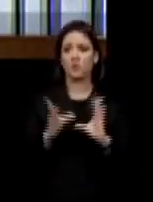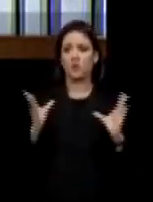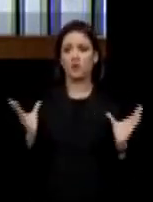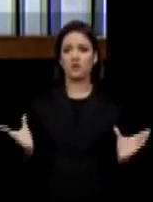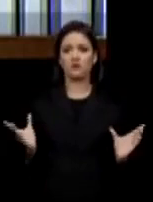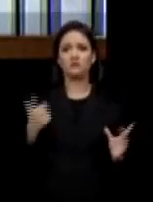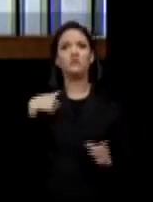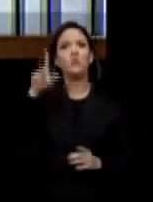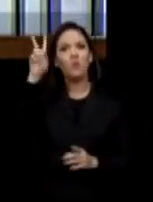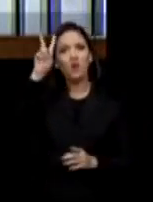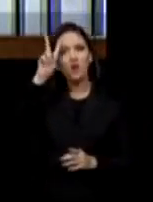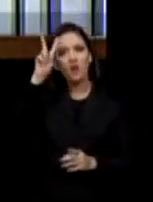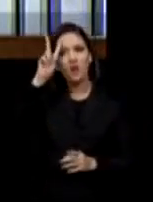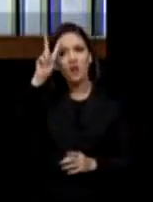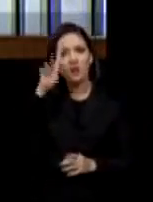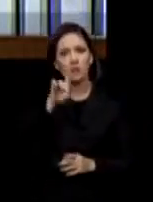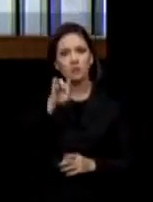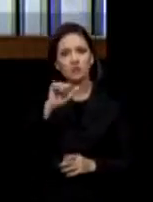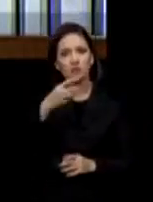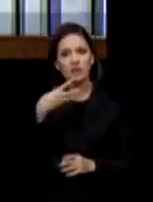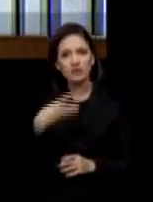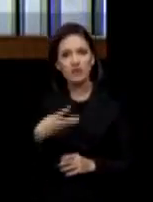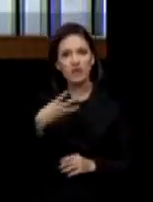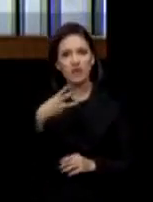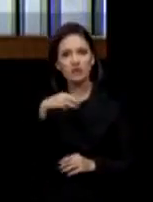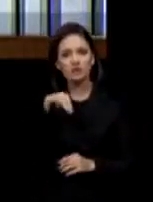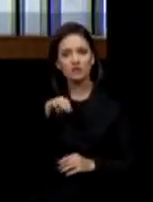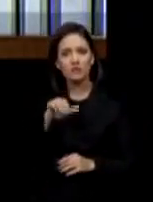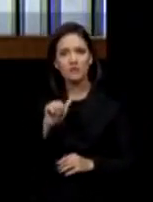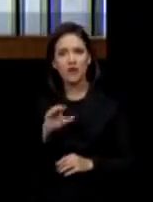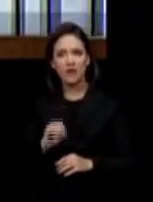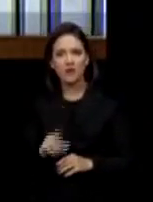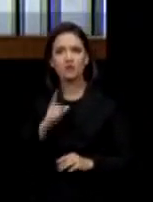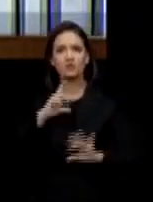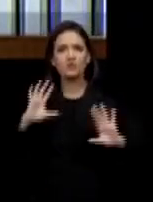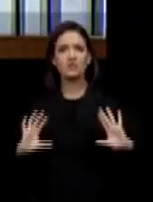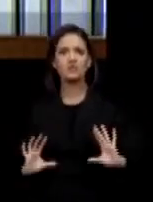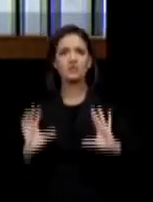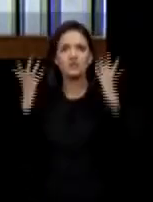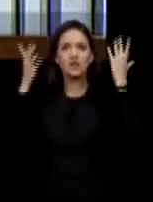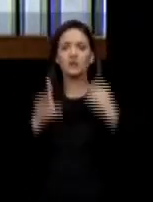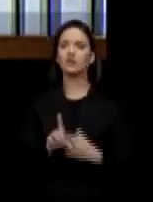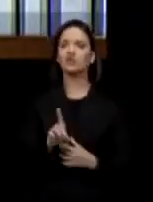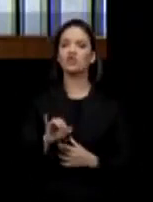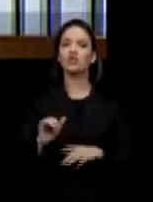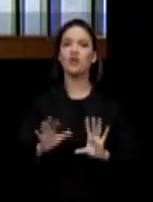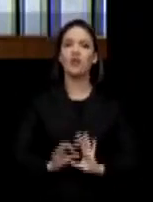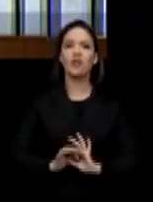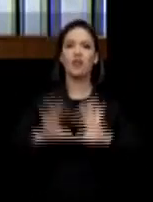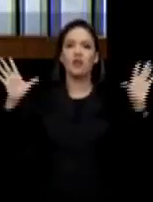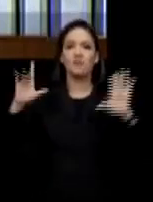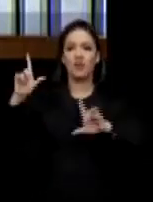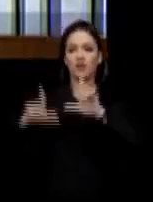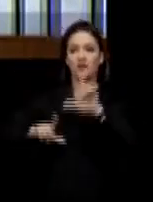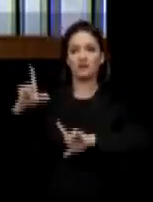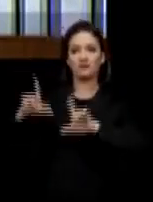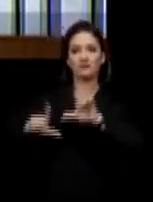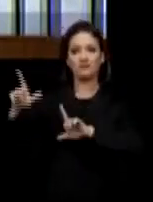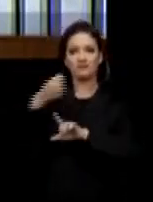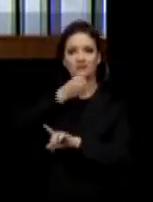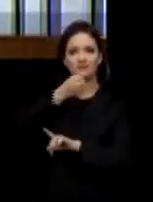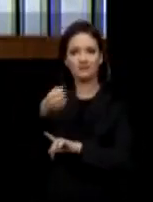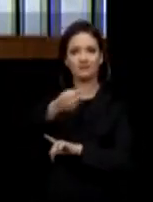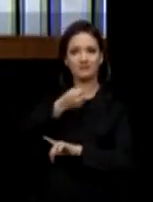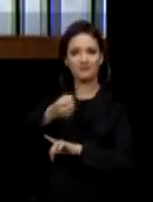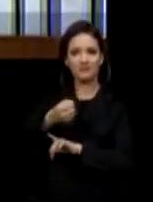Lembro que no dia 3 de maio celebrava-se o Dia da Liberdade de Imprensa. A